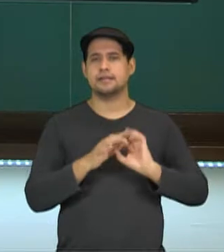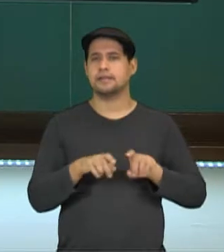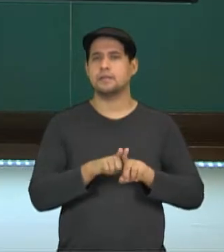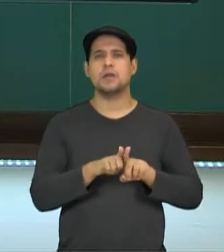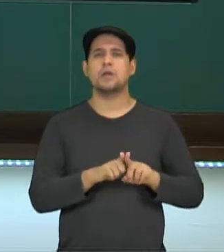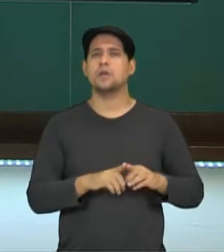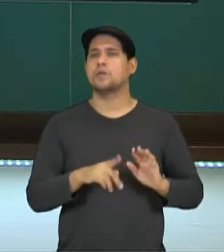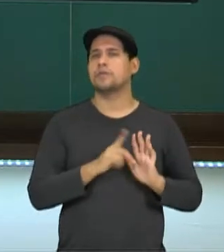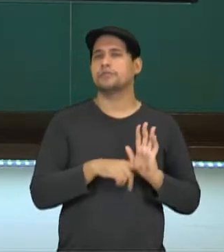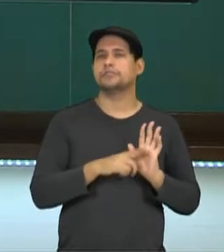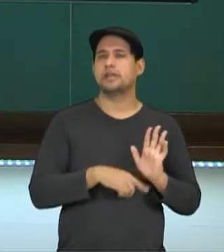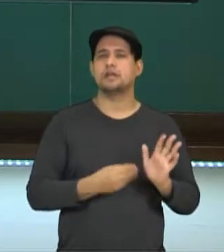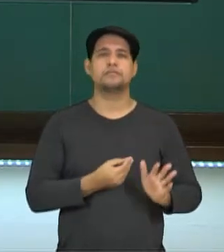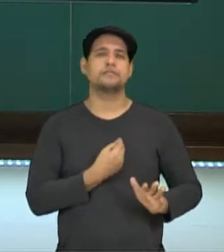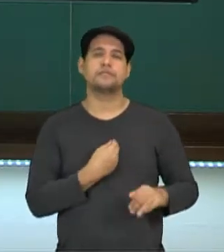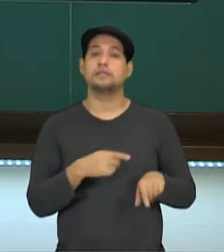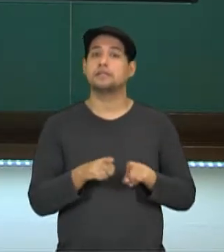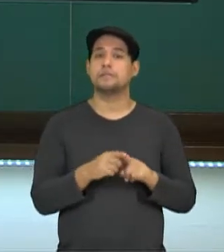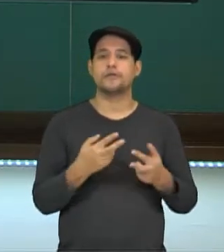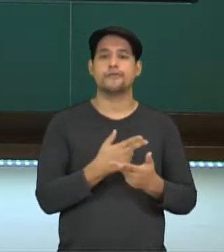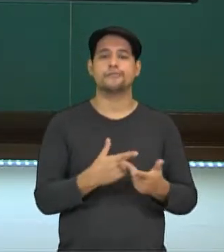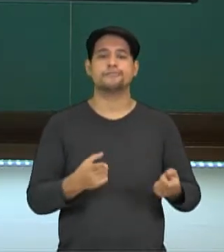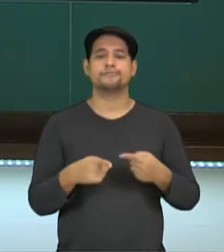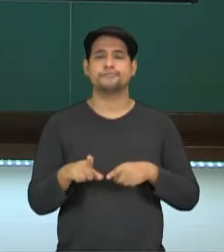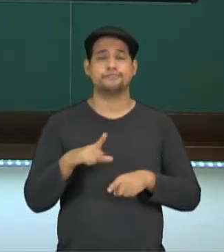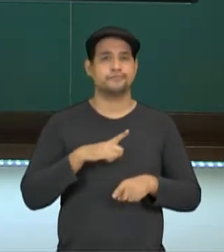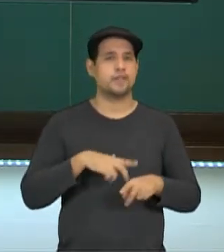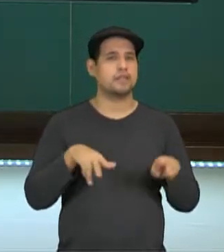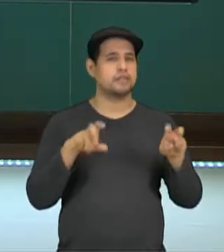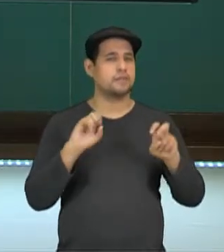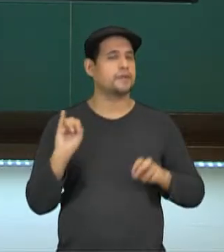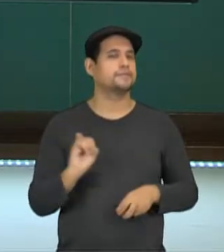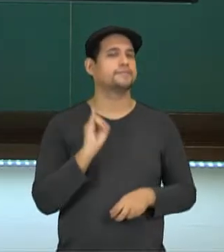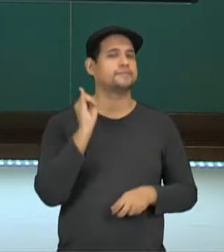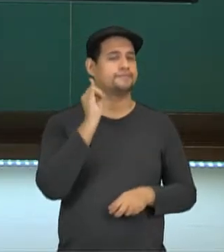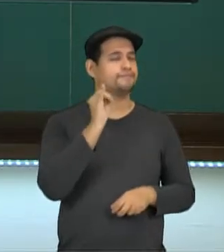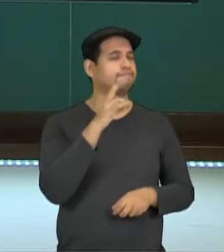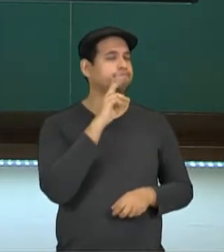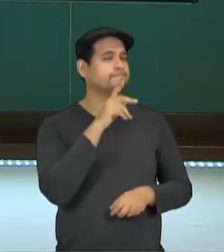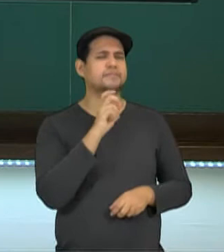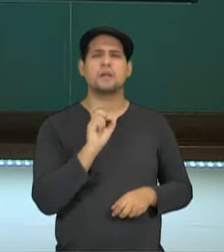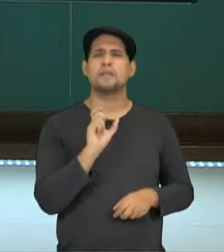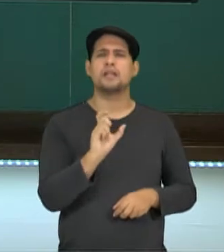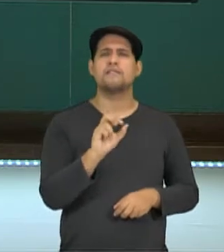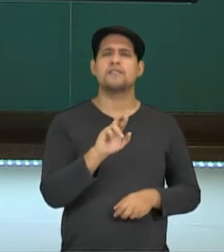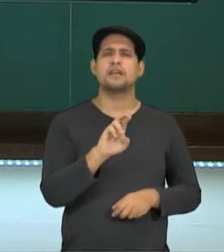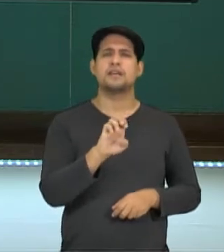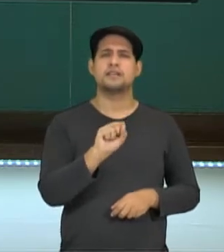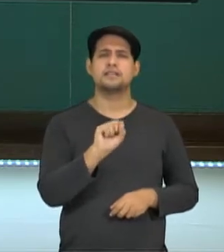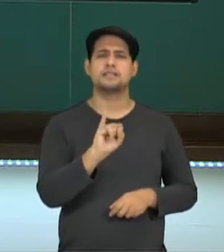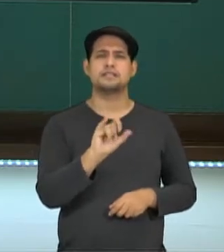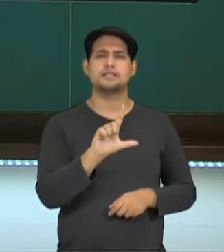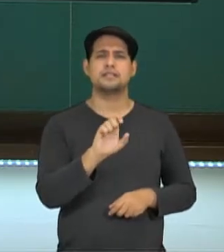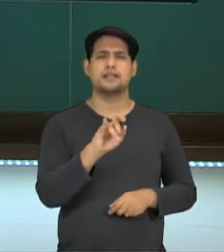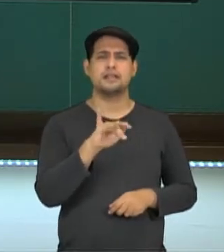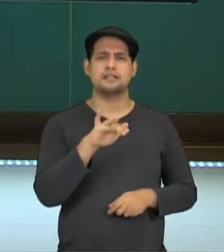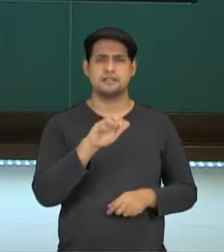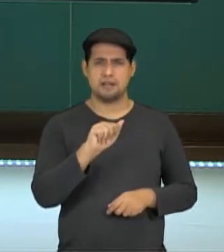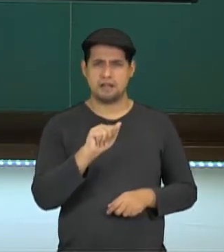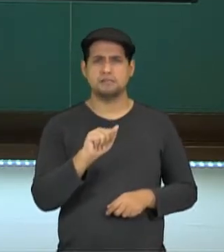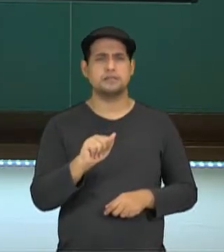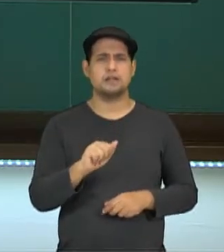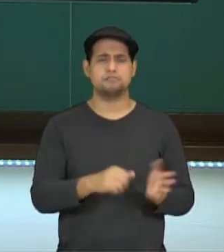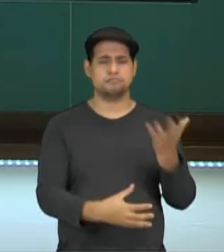mundo contemporâneo, né? Olha quanto tema importante. Você já ouviu a palavra resiliência, né? Conhece